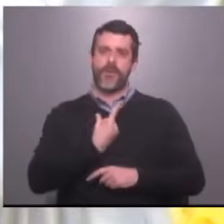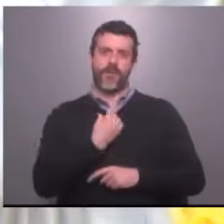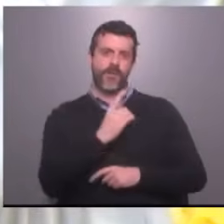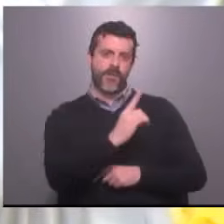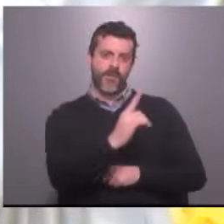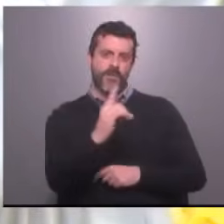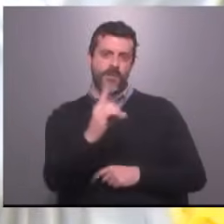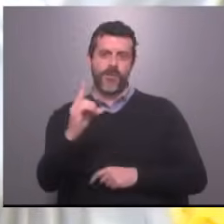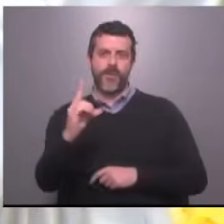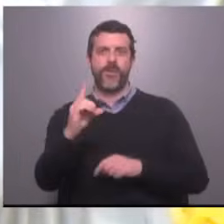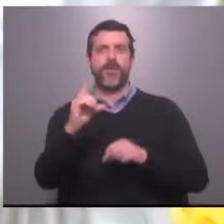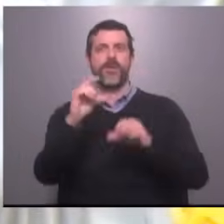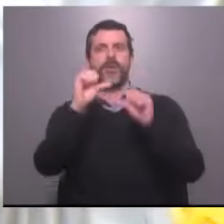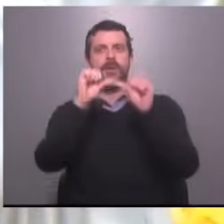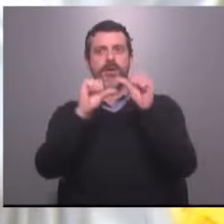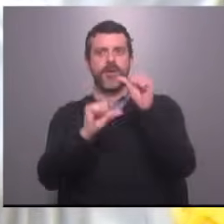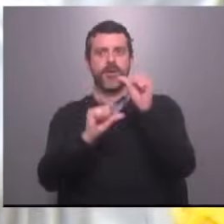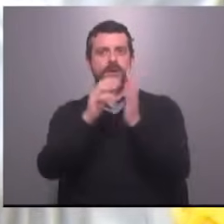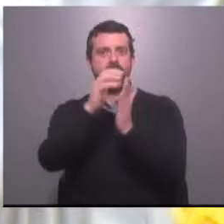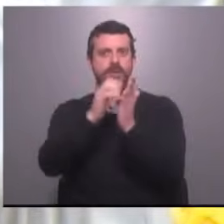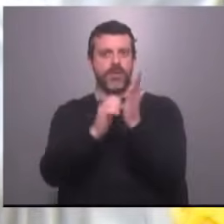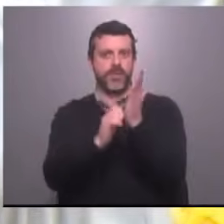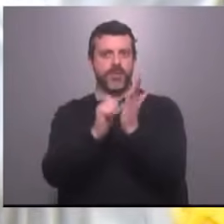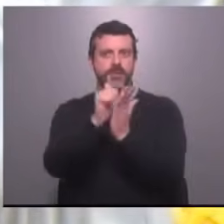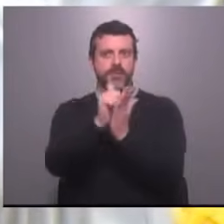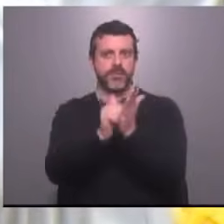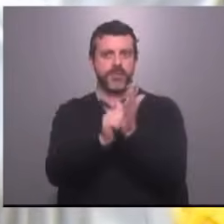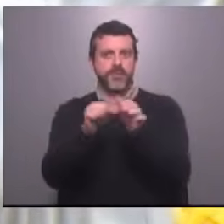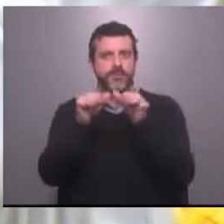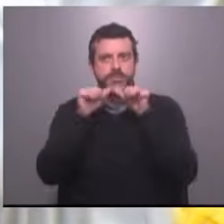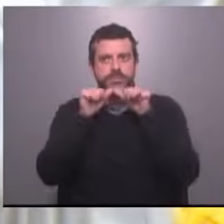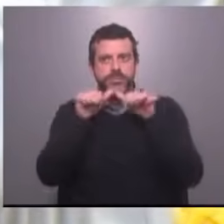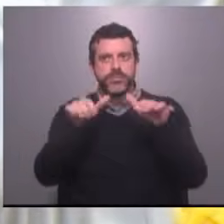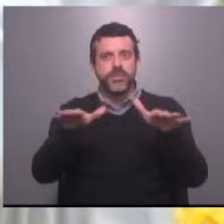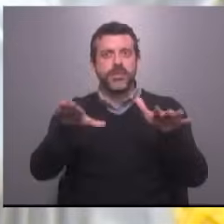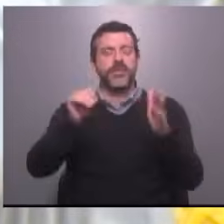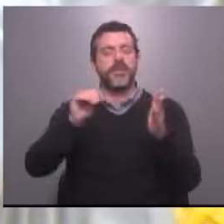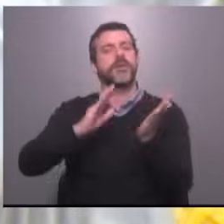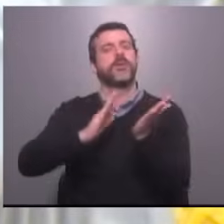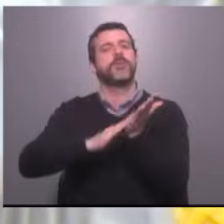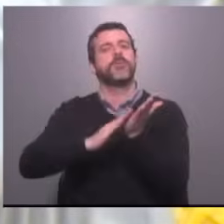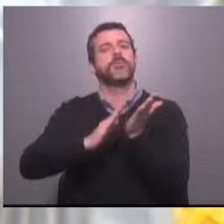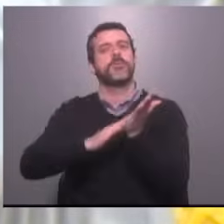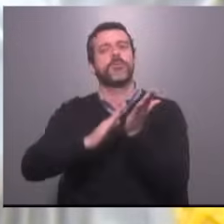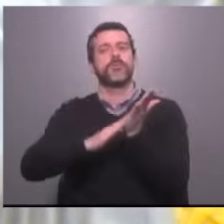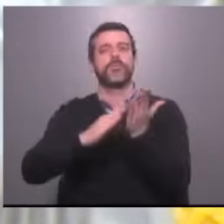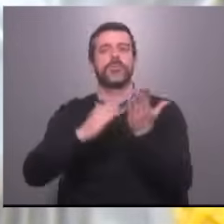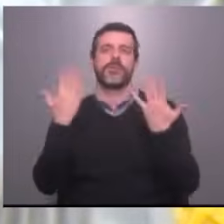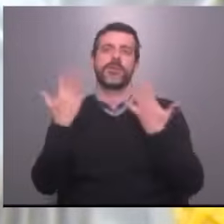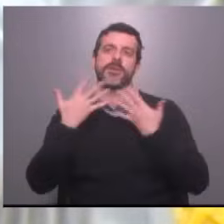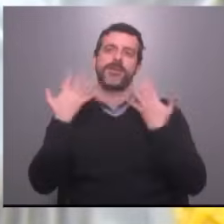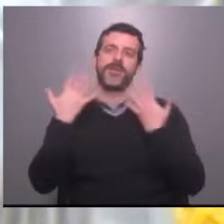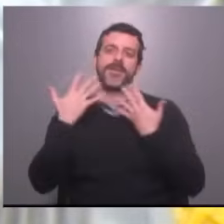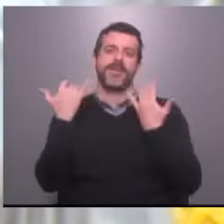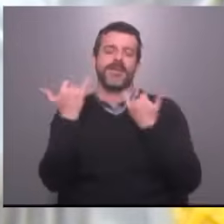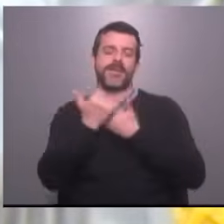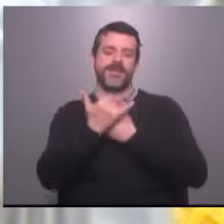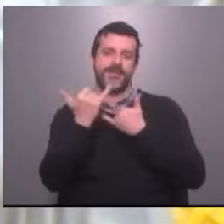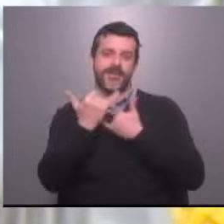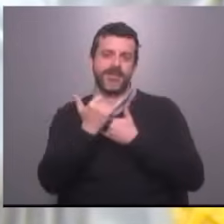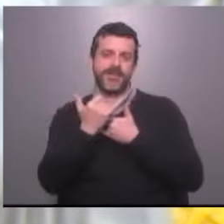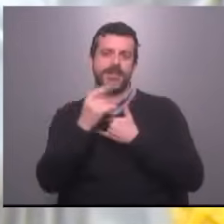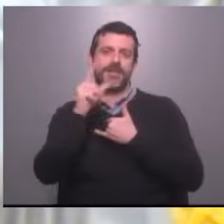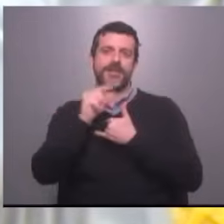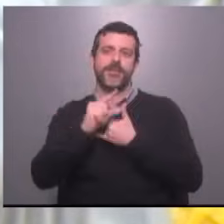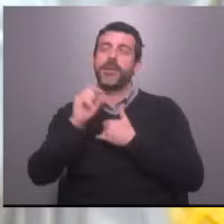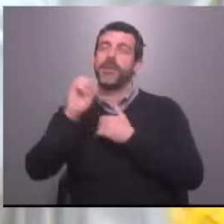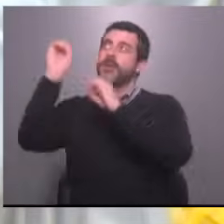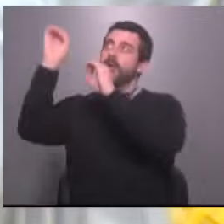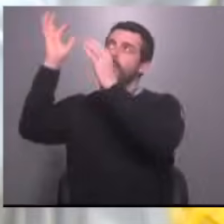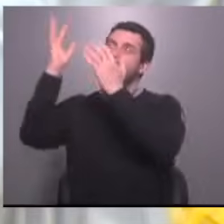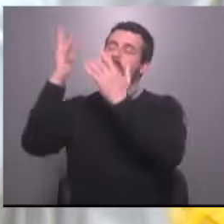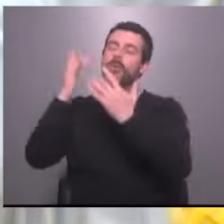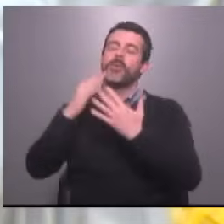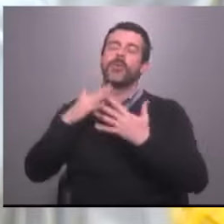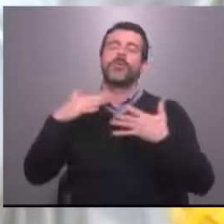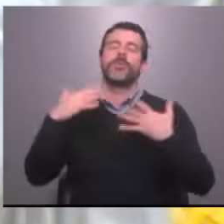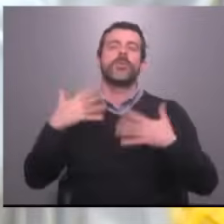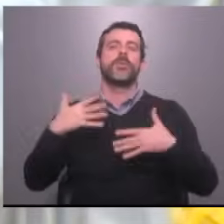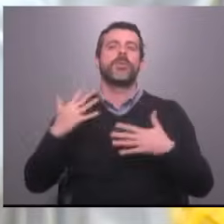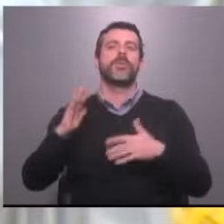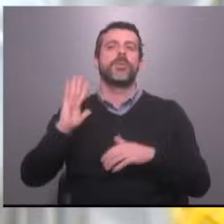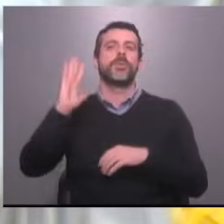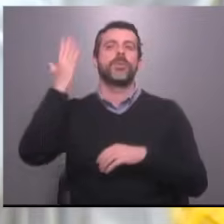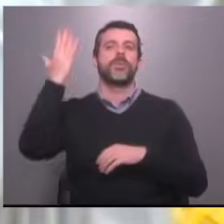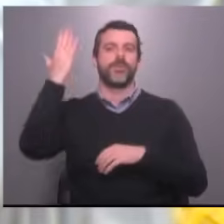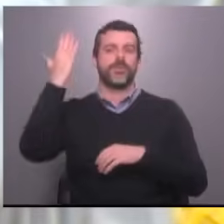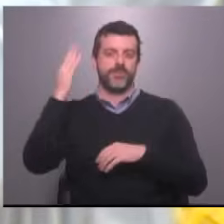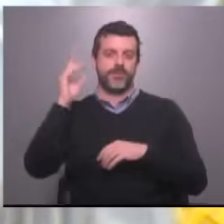fazei-nos anunciadores do Evangelho e testemunhas da alegria